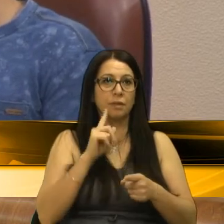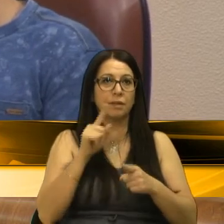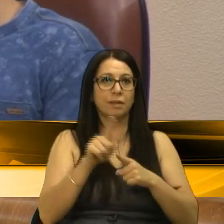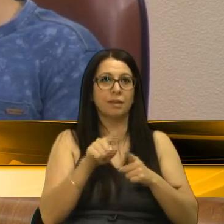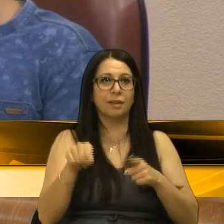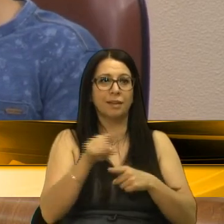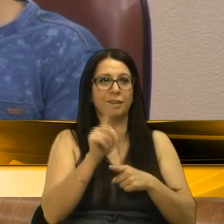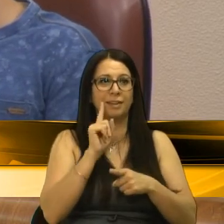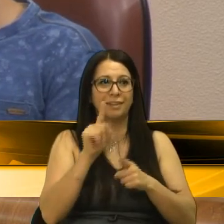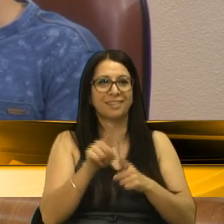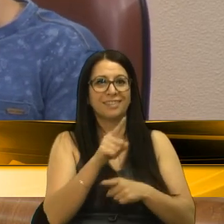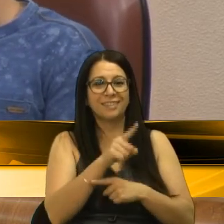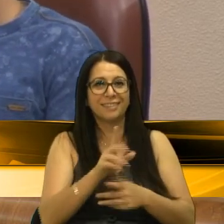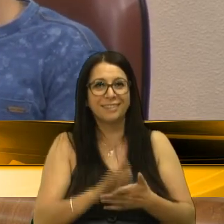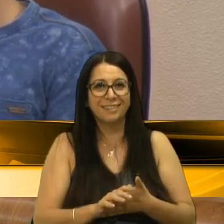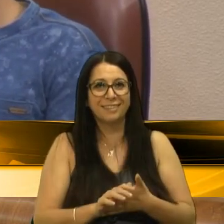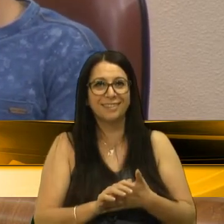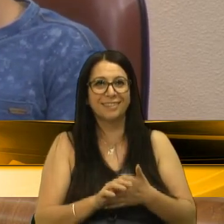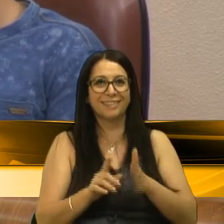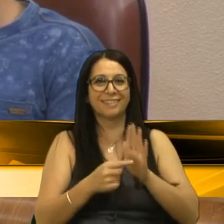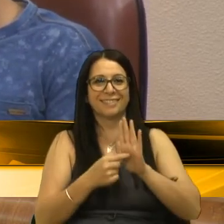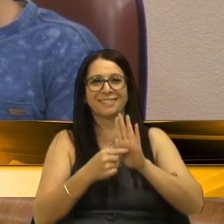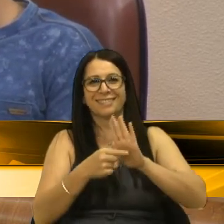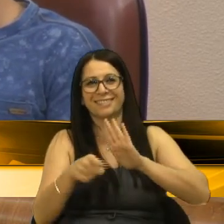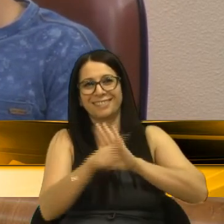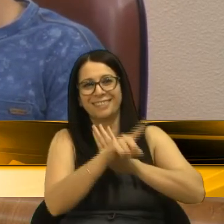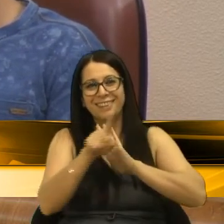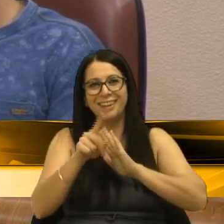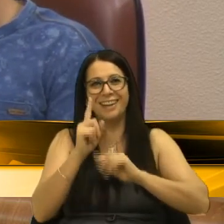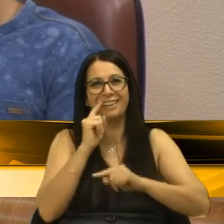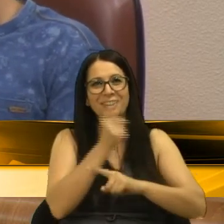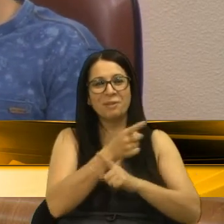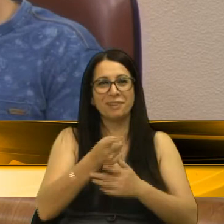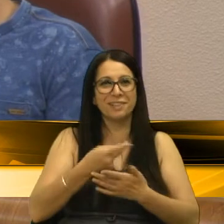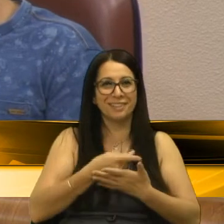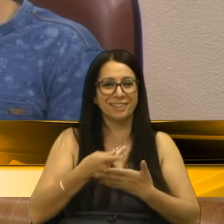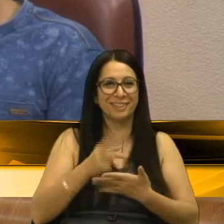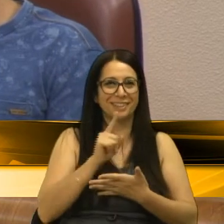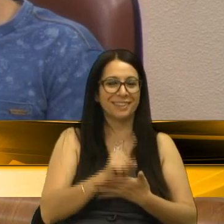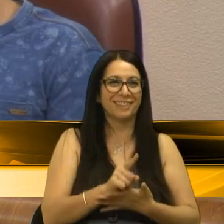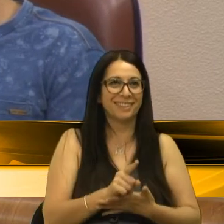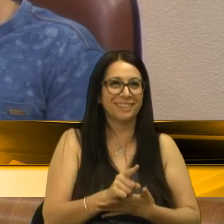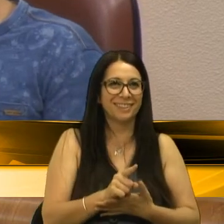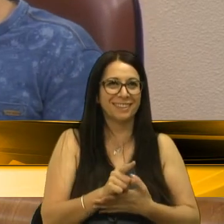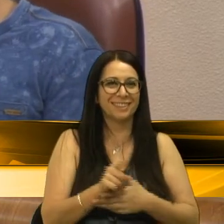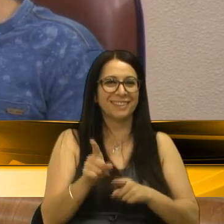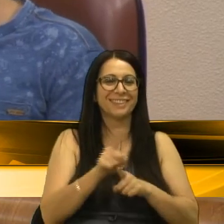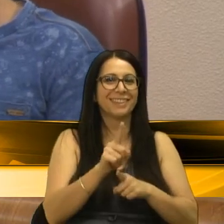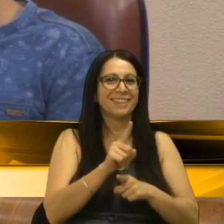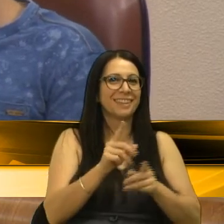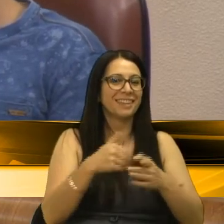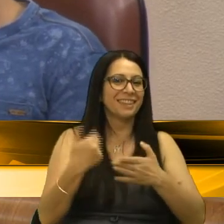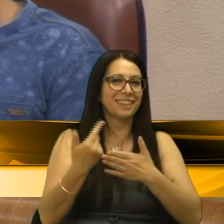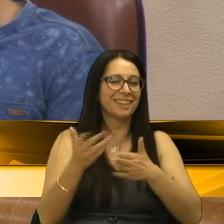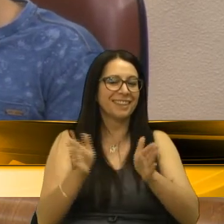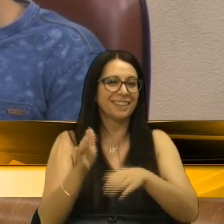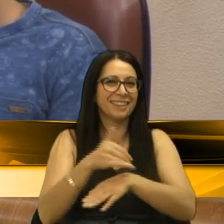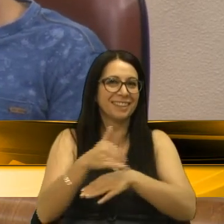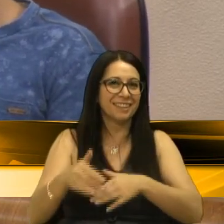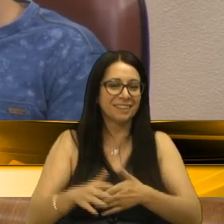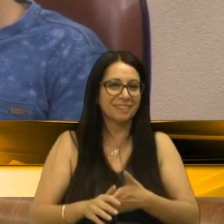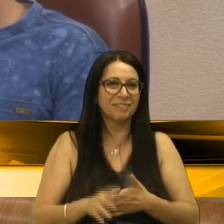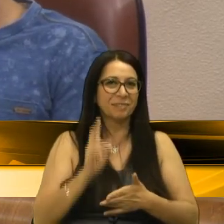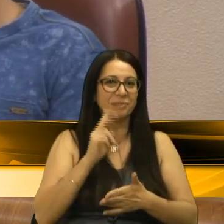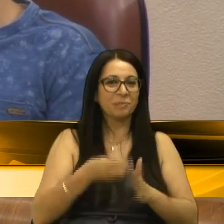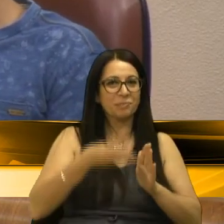implantado ou instalado no imóvel em função do tipo de zona de uso, da categoria da via ou da sua largura.